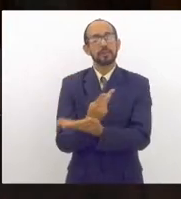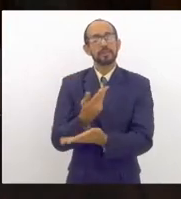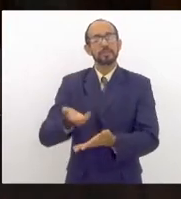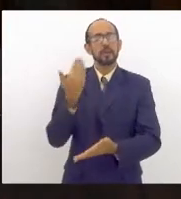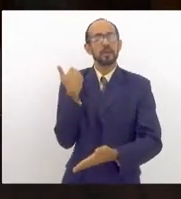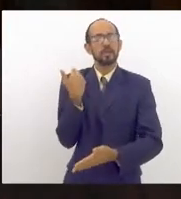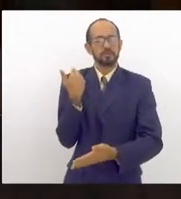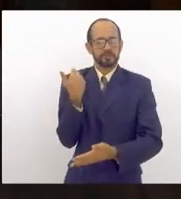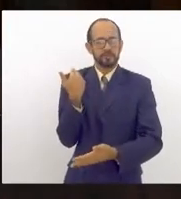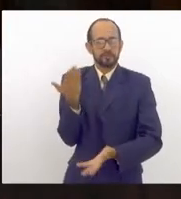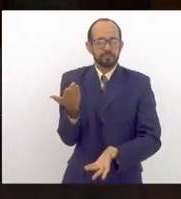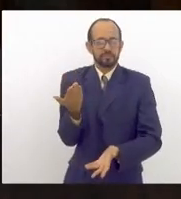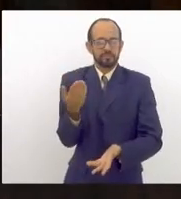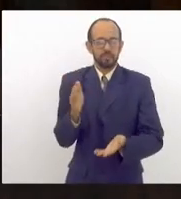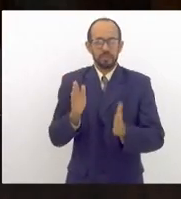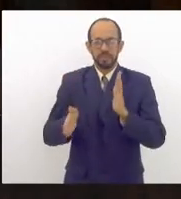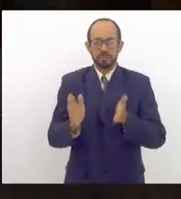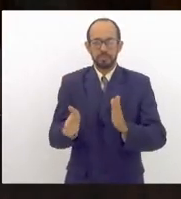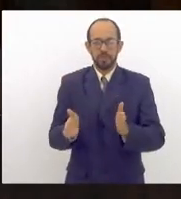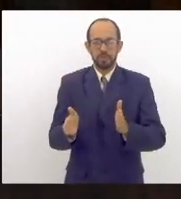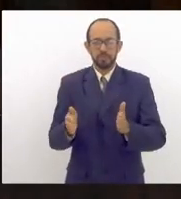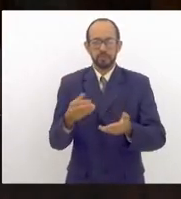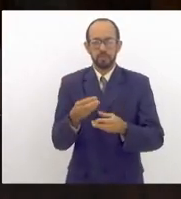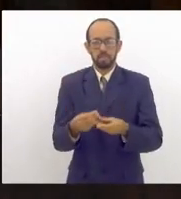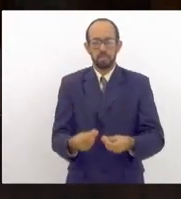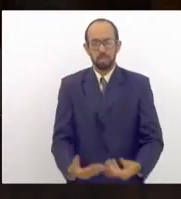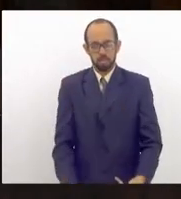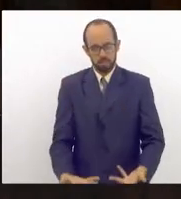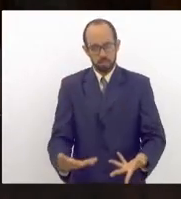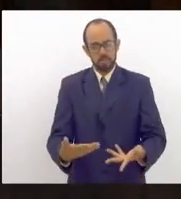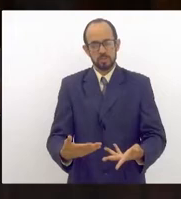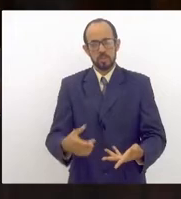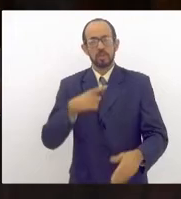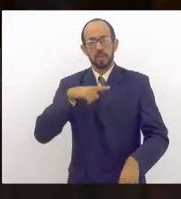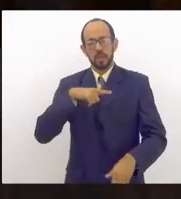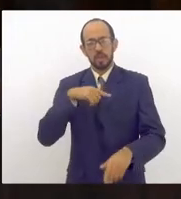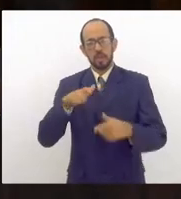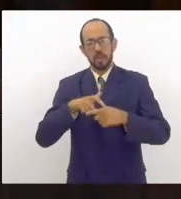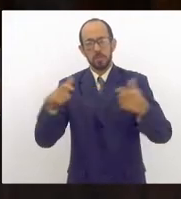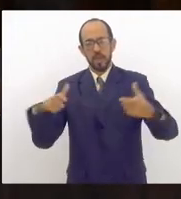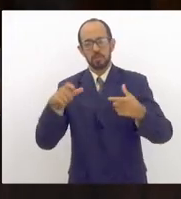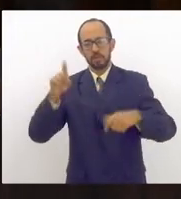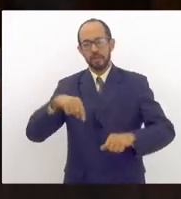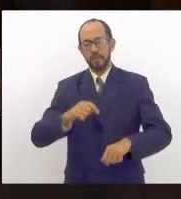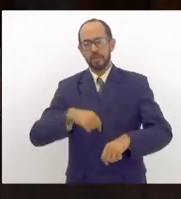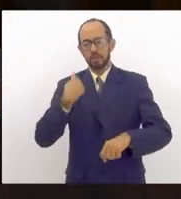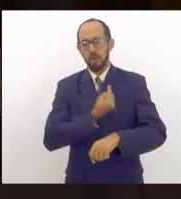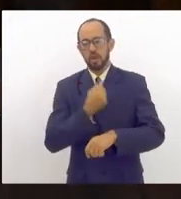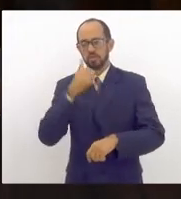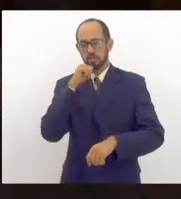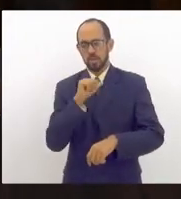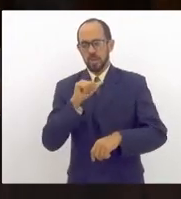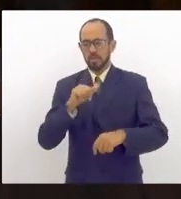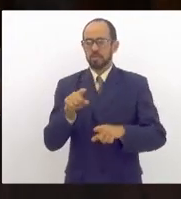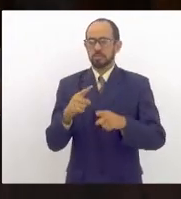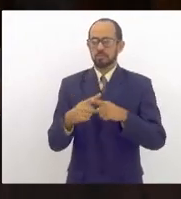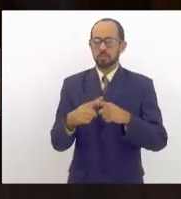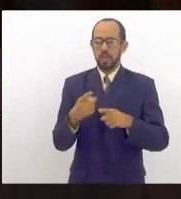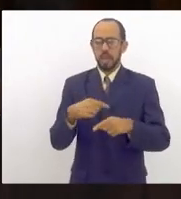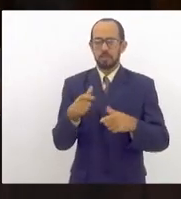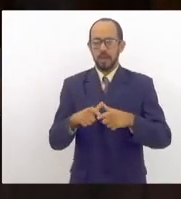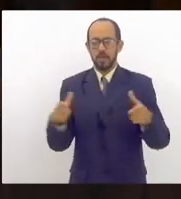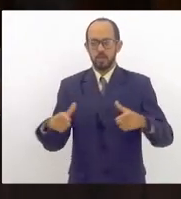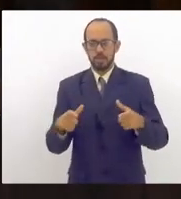feito nesse último período na verdade você atinge também majoritariamente nós mulheres posto que somos a maioria que recebe